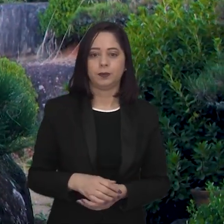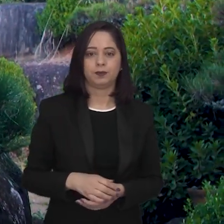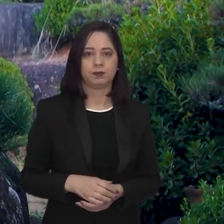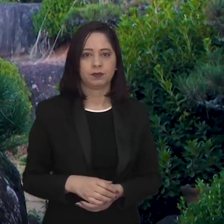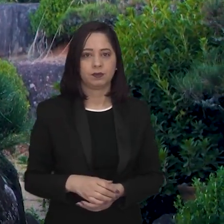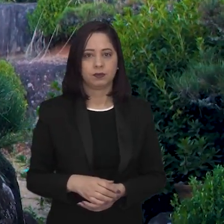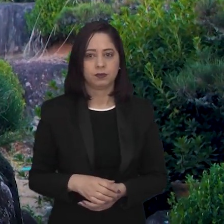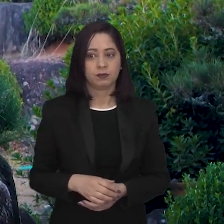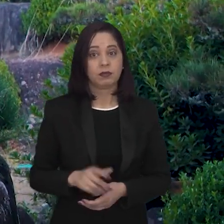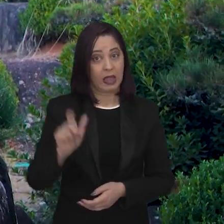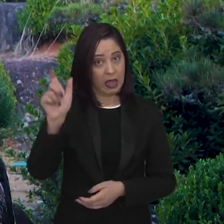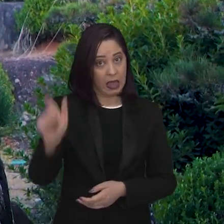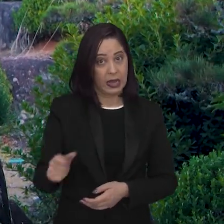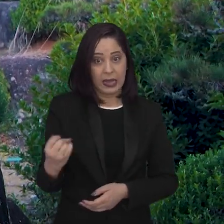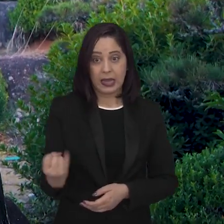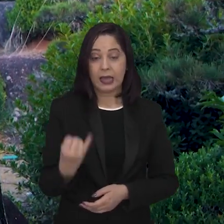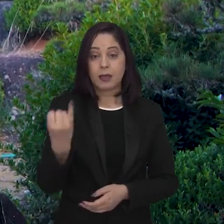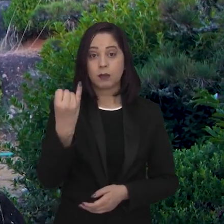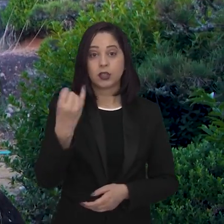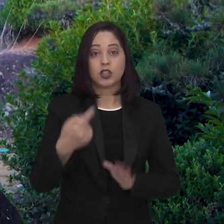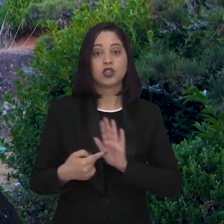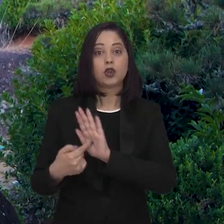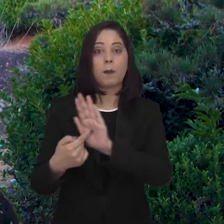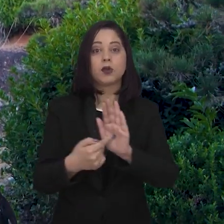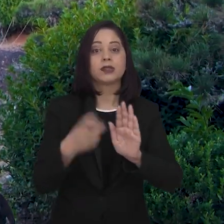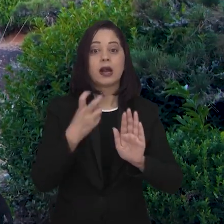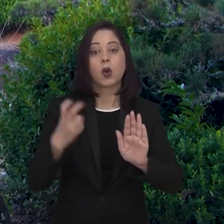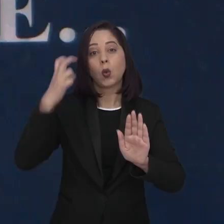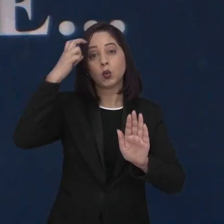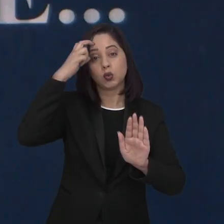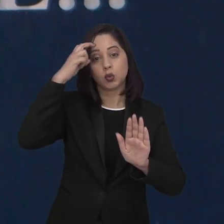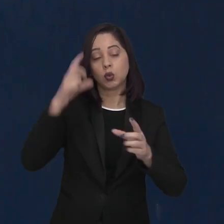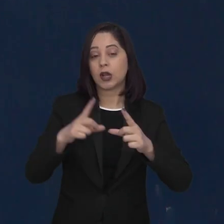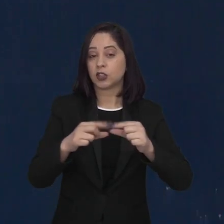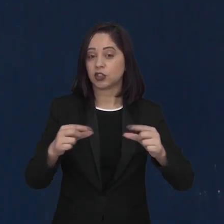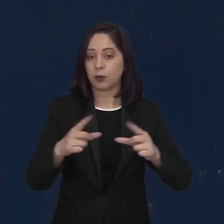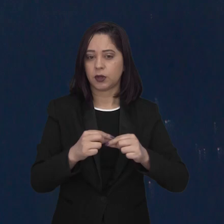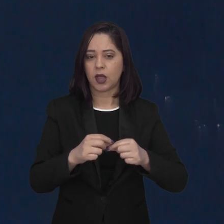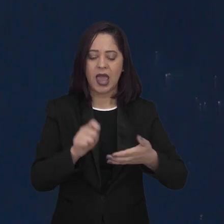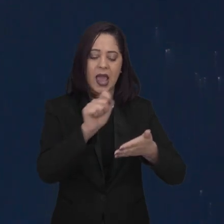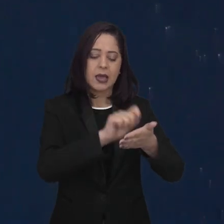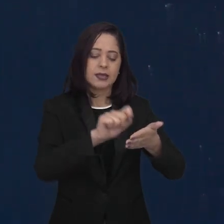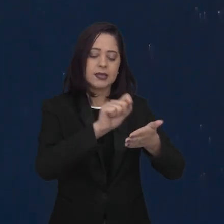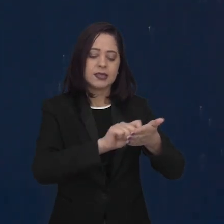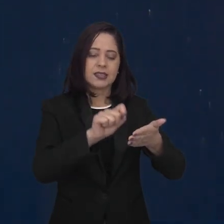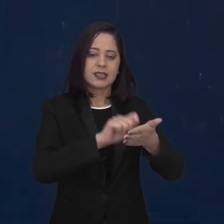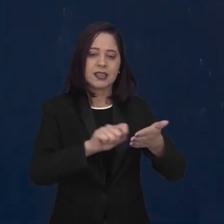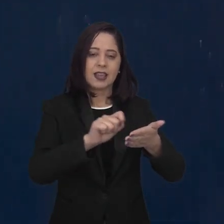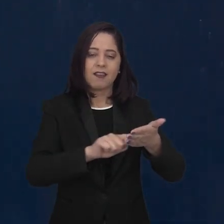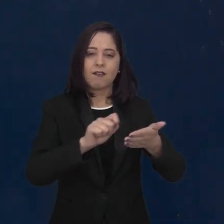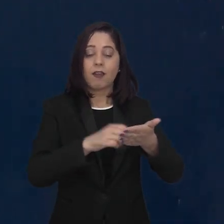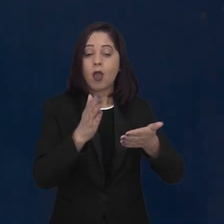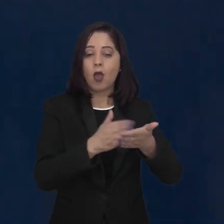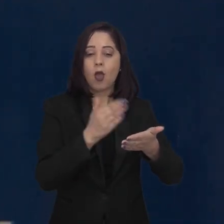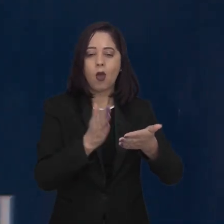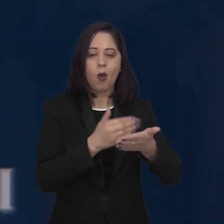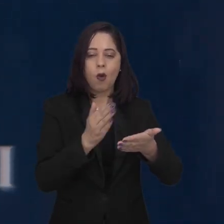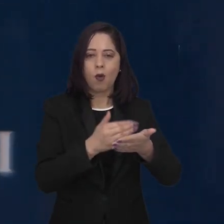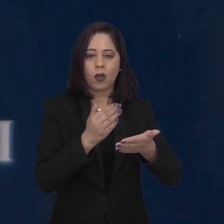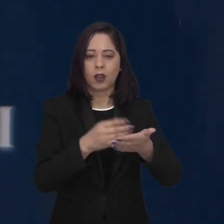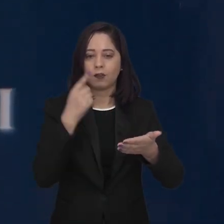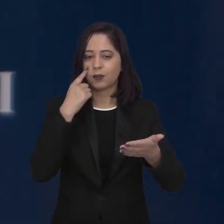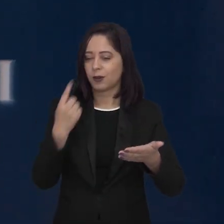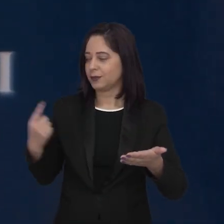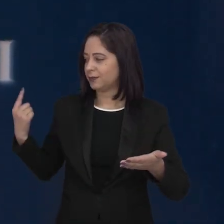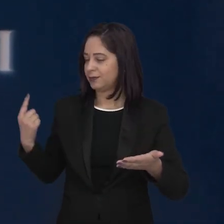foi muito importante para manter viva a cultura nipônica. Escreveu uma autobiografia e se tornou um dos símbolos